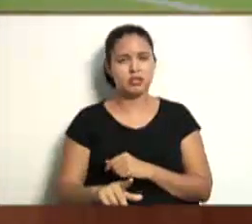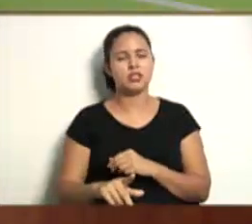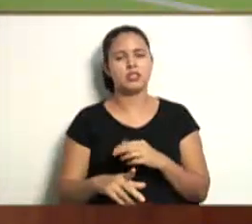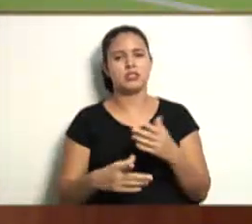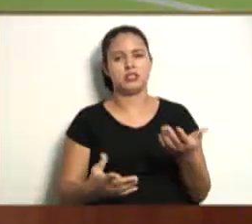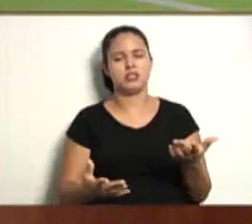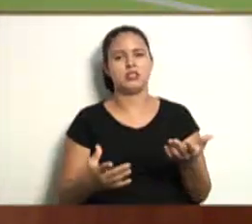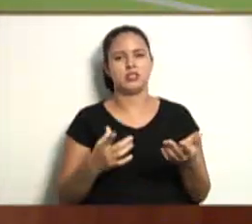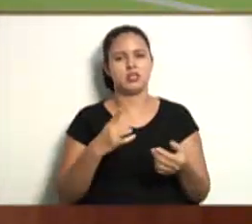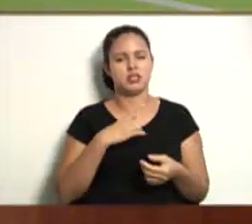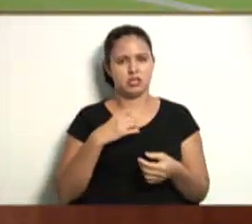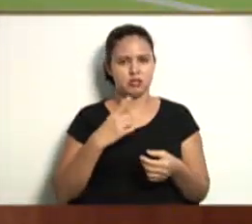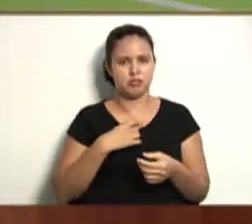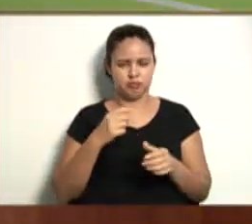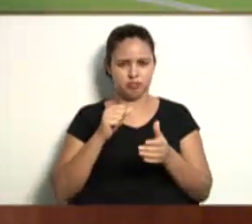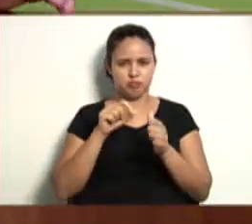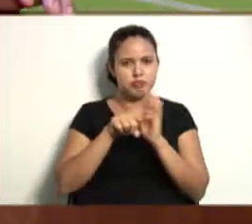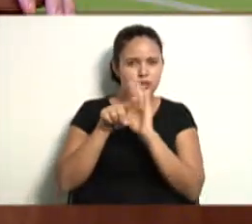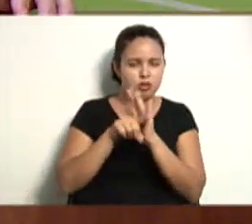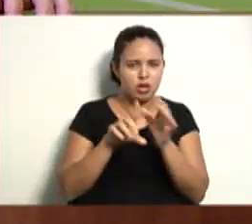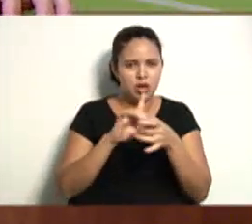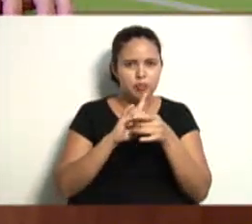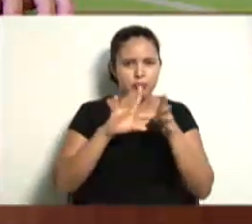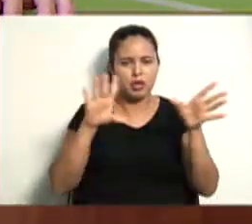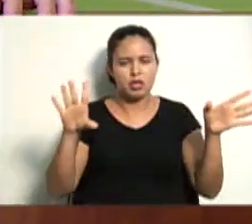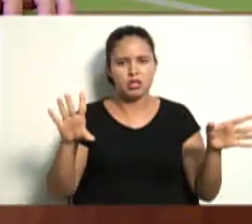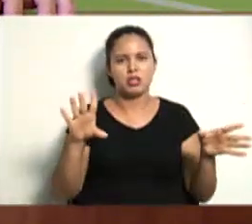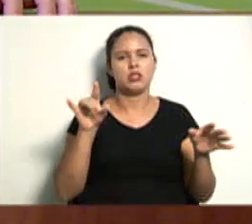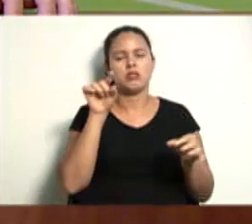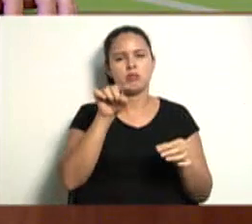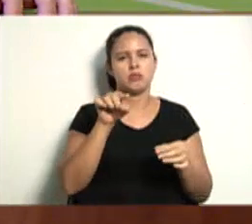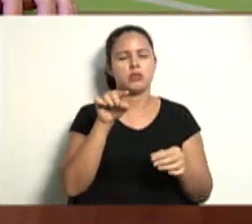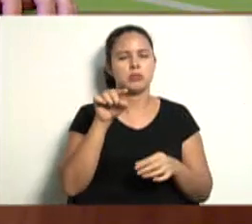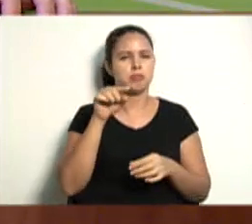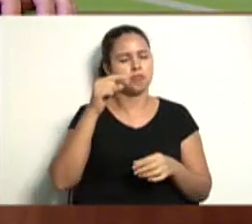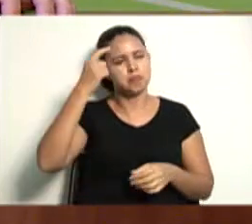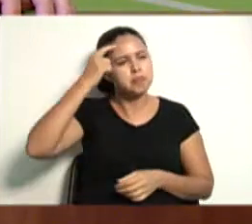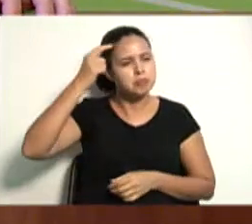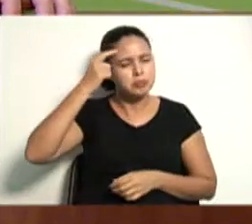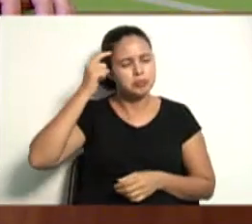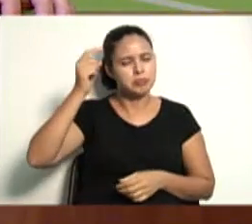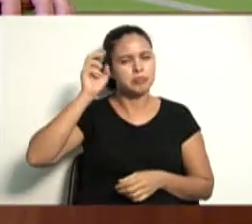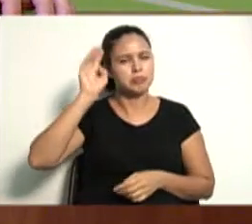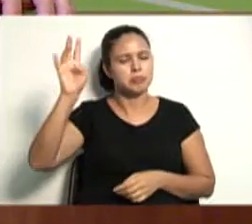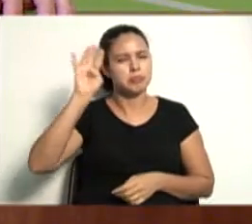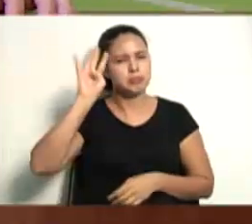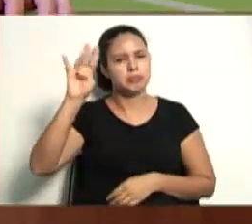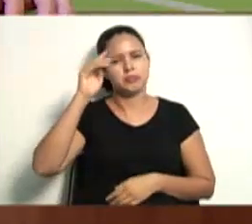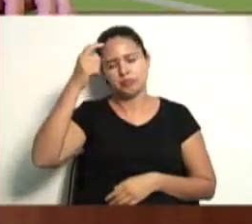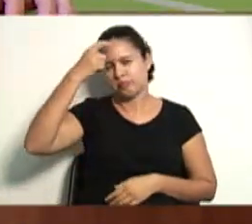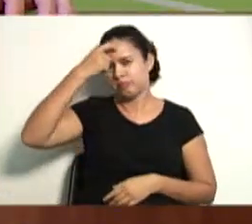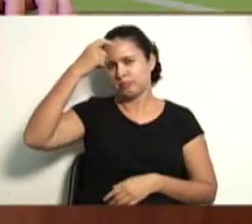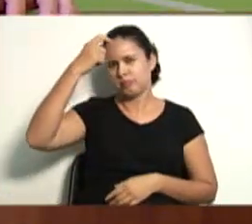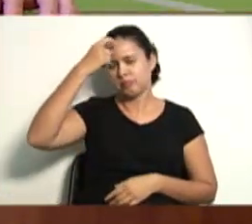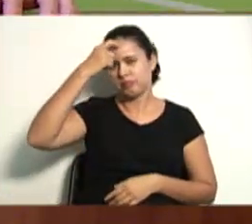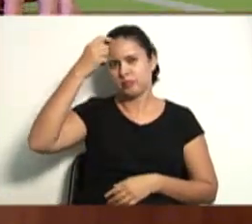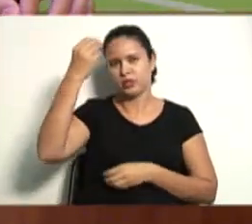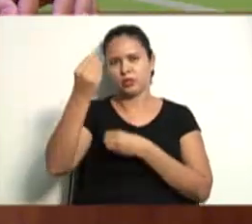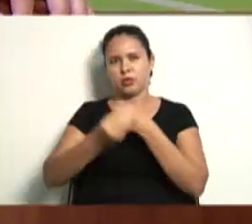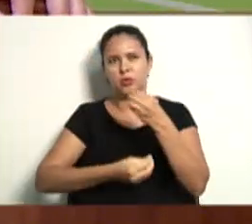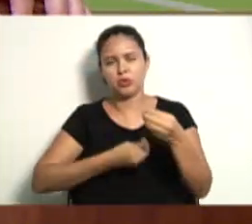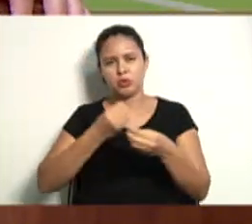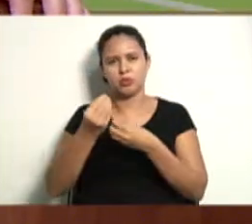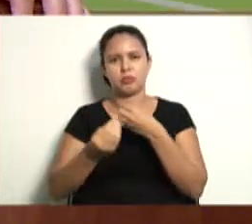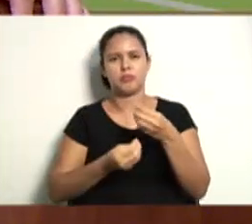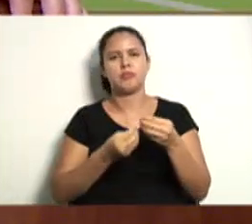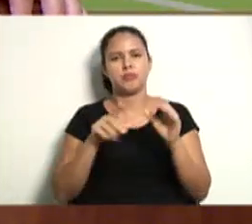a questão é mais aberta. Então ela fez 3 questões para que você possa expressar o seu pensamento sobre